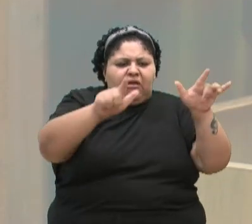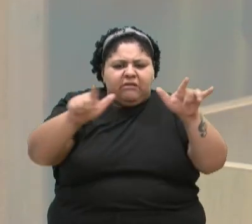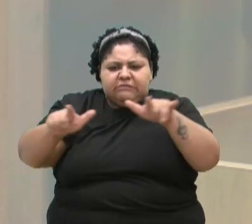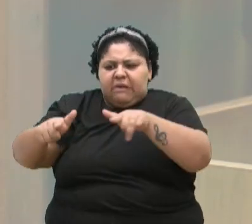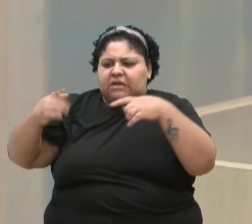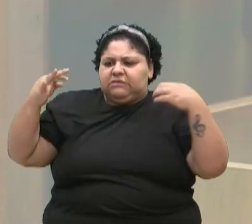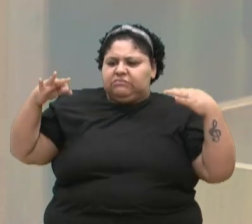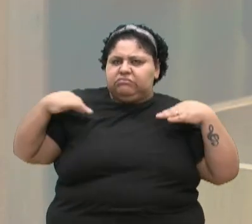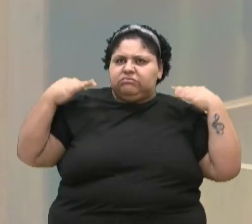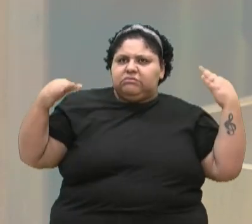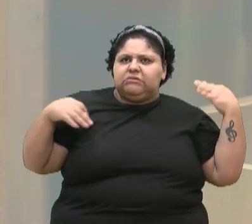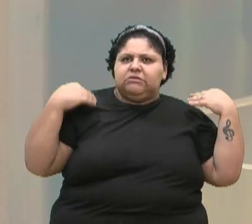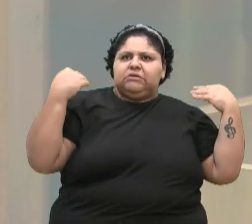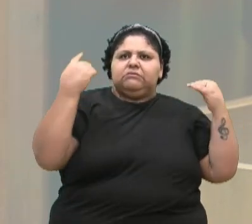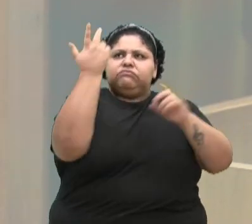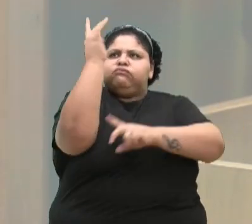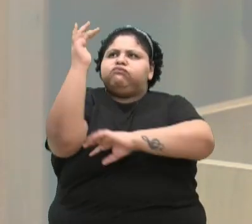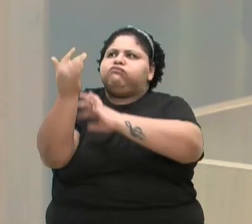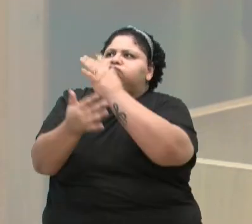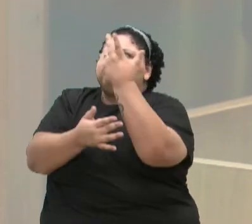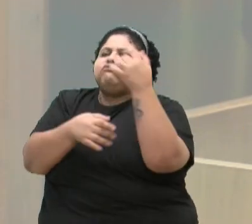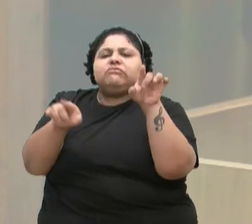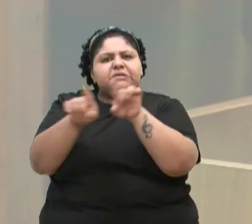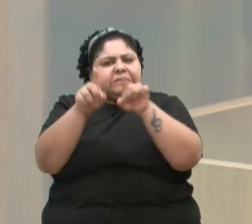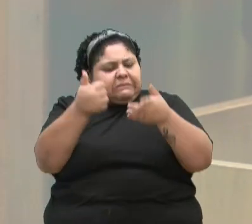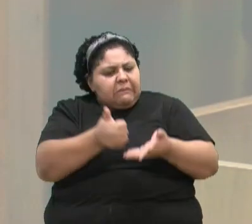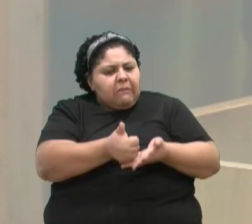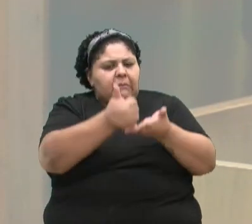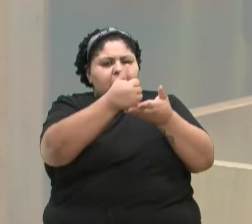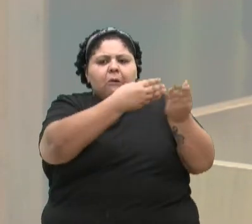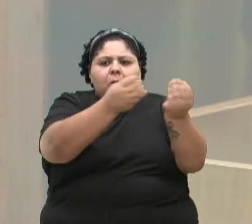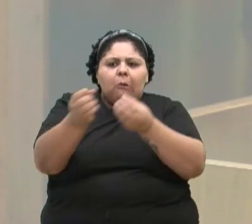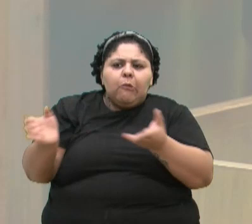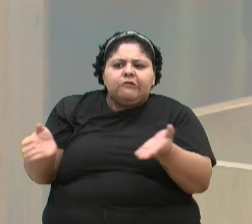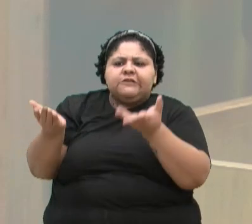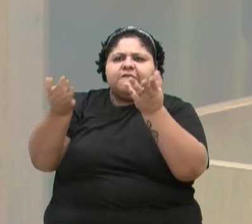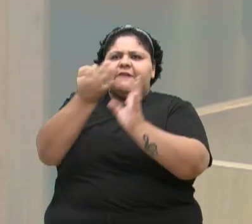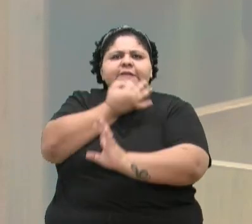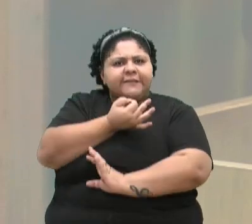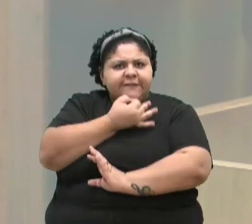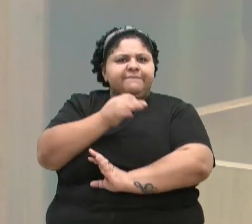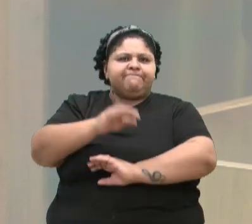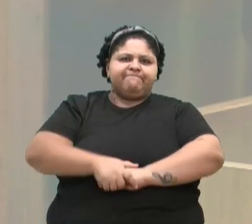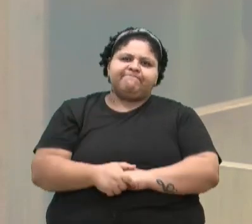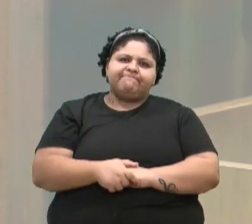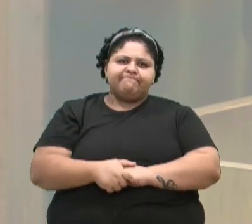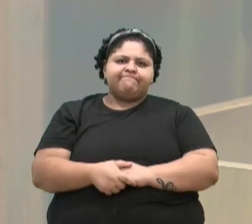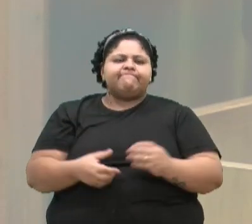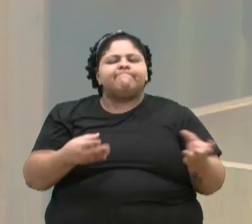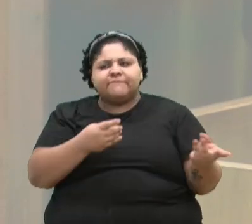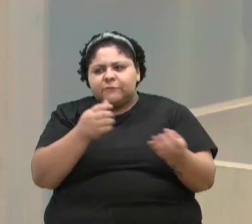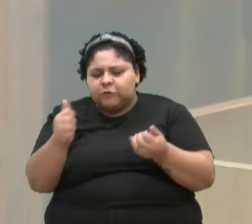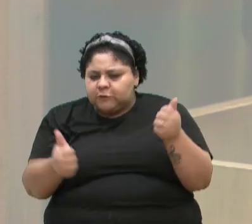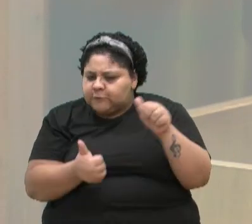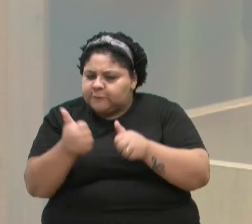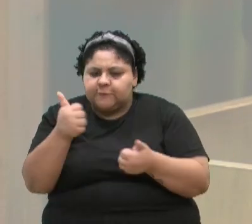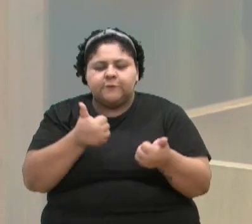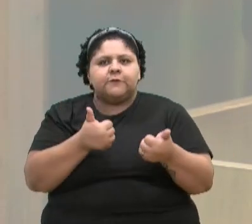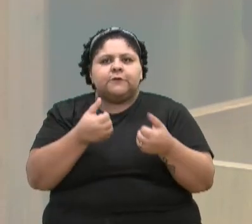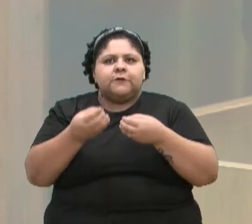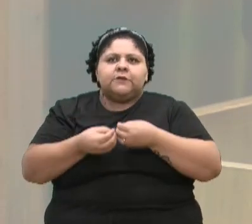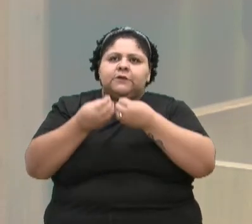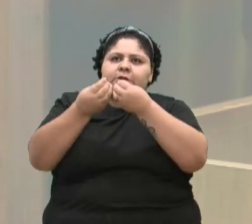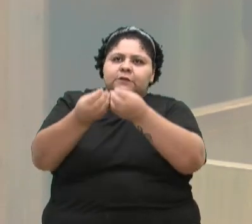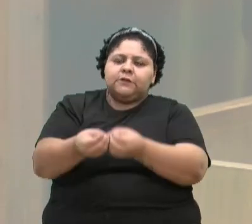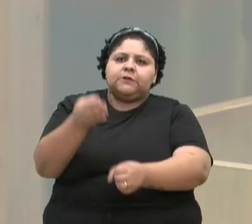paisagismo, além de colaborar com grandes eventos e ações culturais da cidade. Tamanha qualidade e eficiência renderam ao Blue Tree